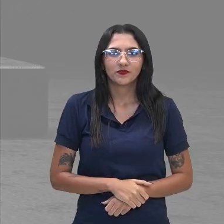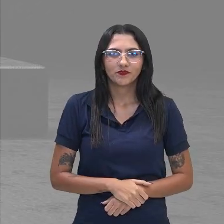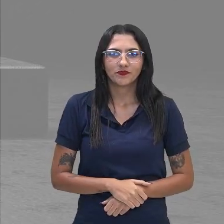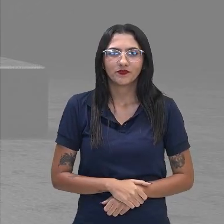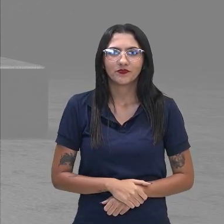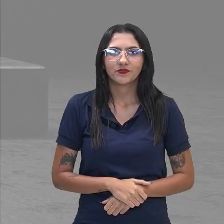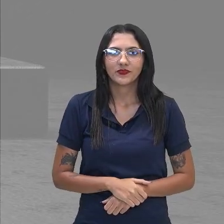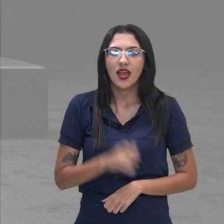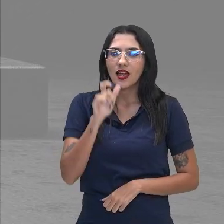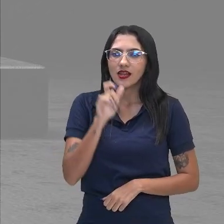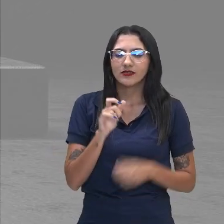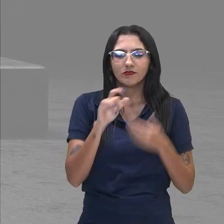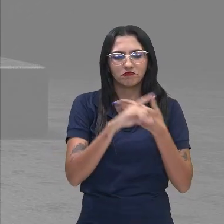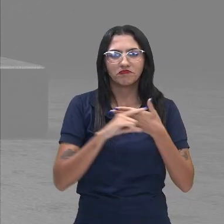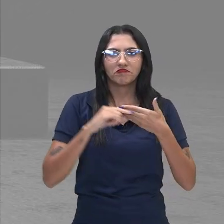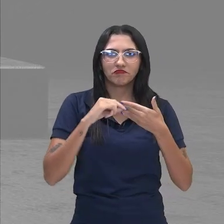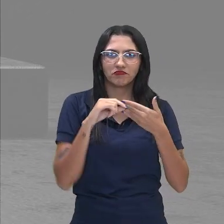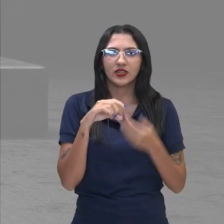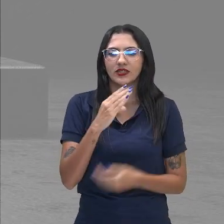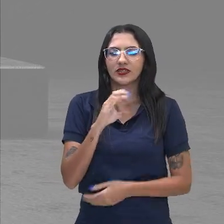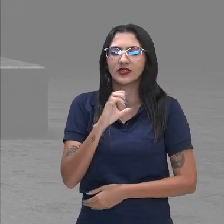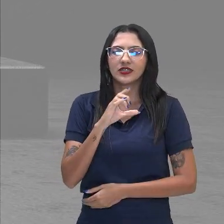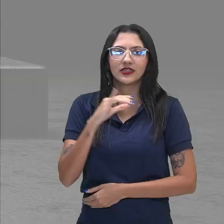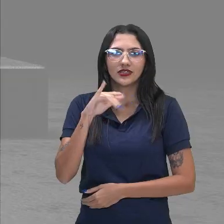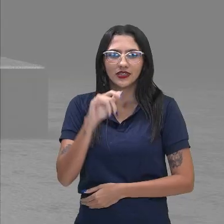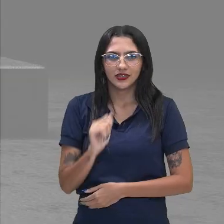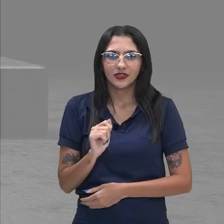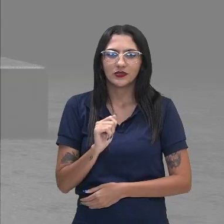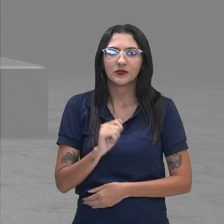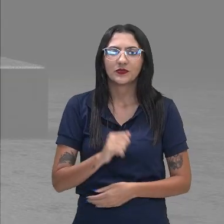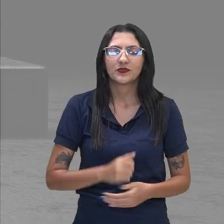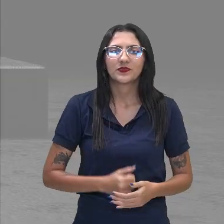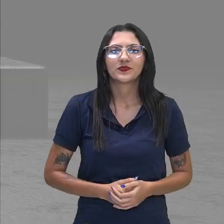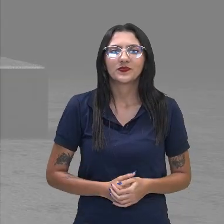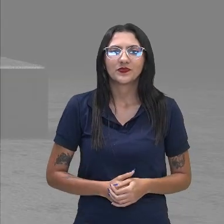bailarina de Cecília Meirelles. Ou isto ou aquilo.